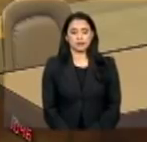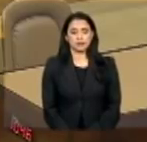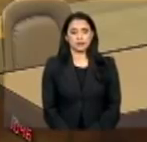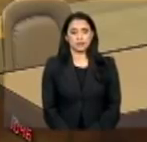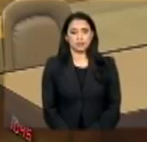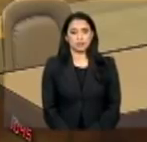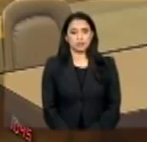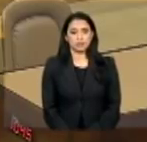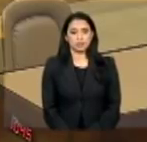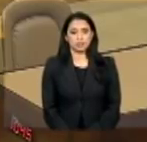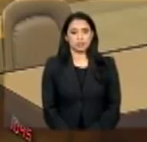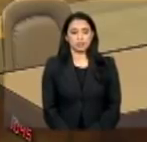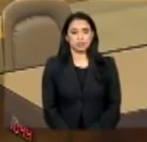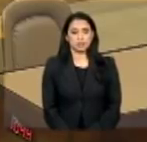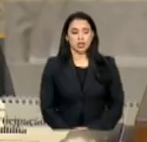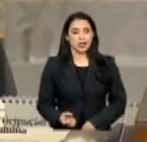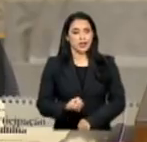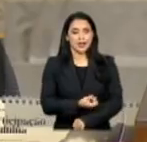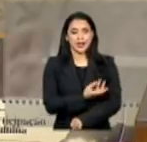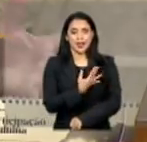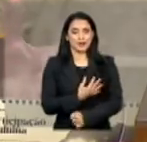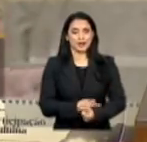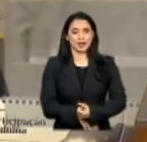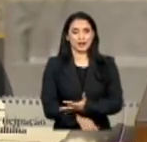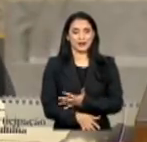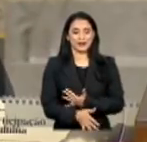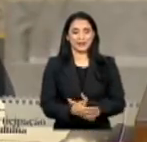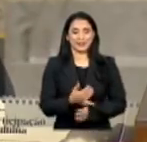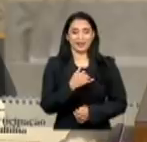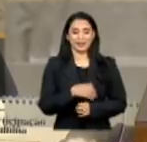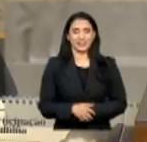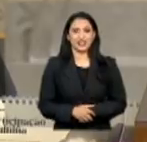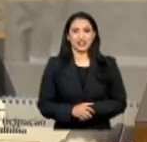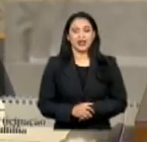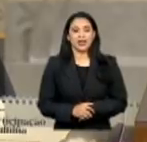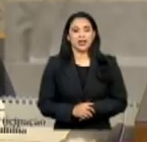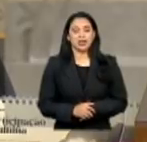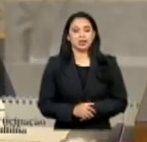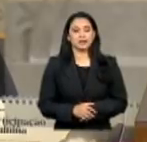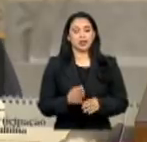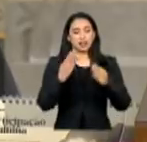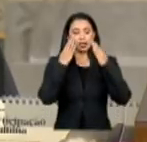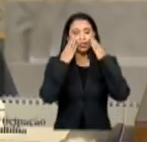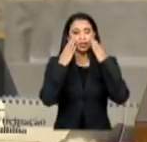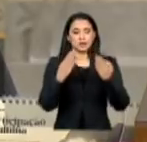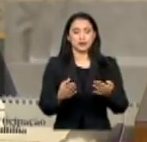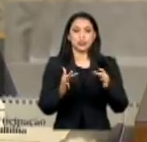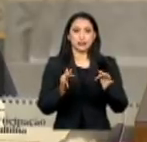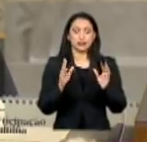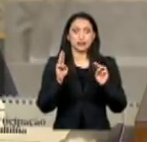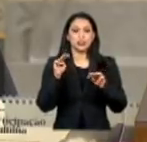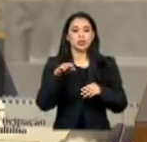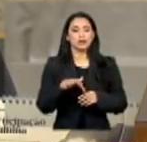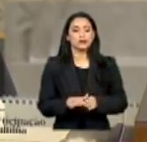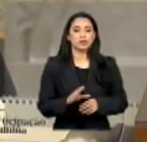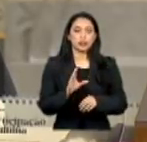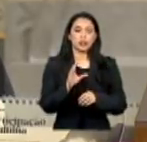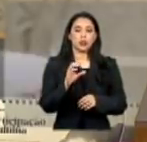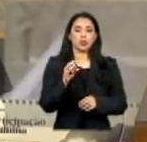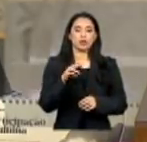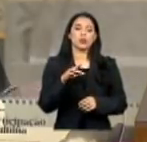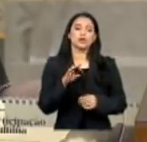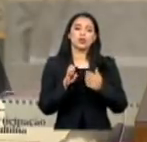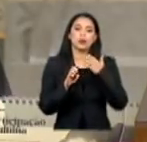a emoção será definido se o prazo para apresentação de razões finais porque o corréu de 14